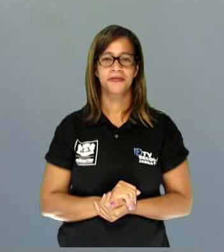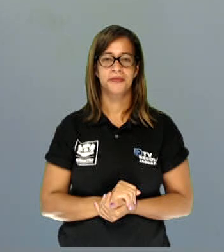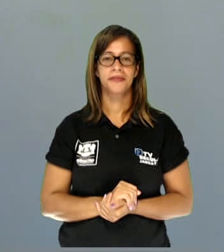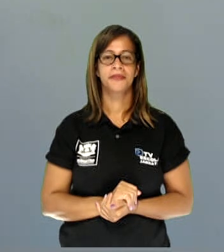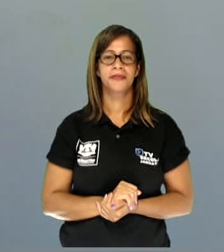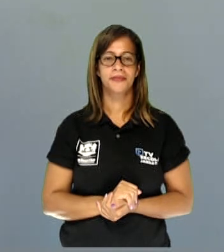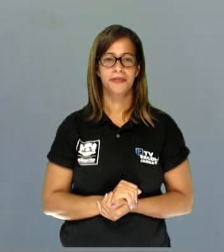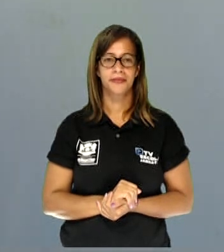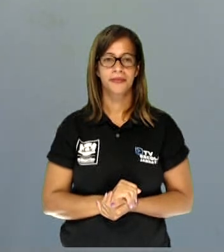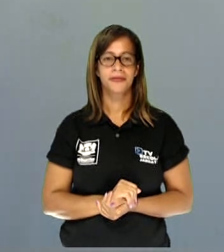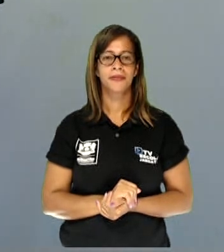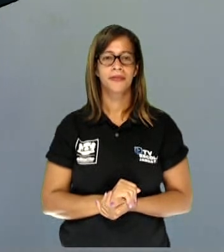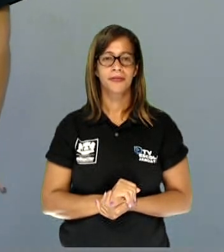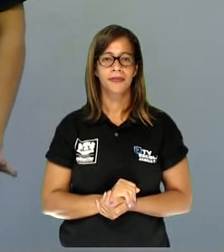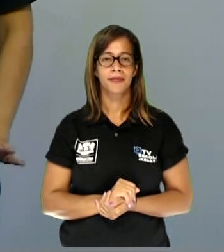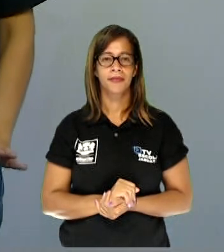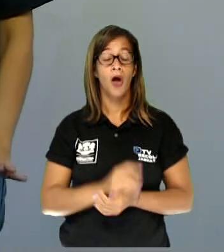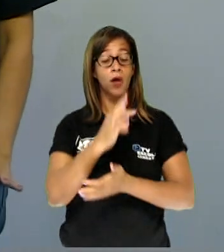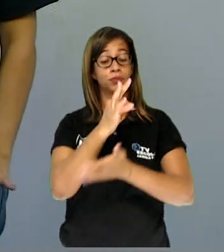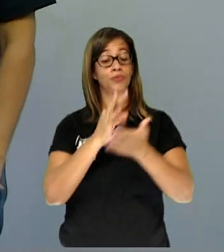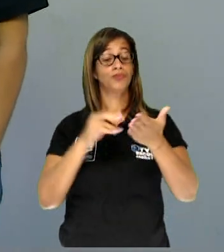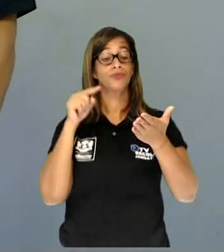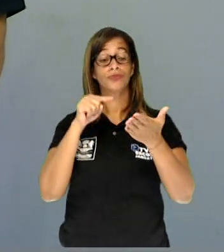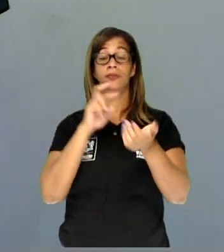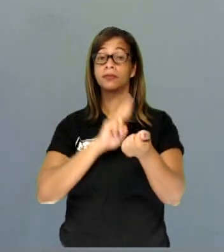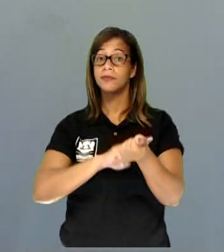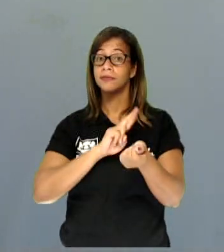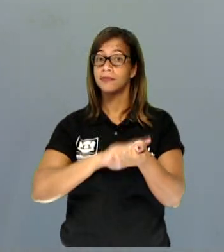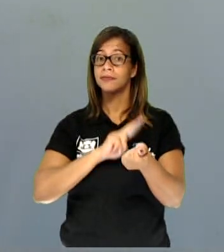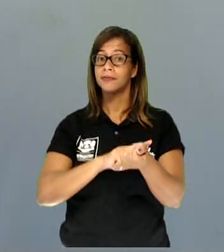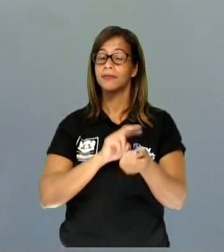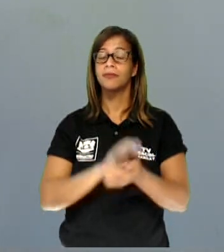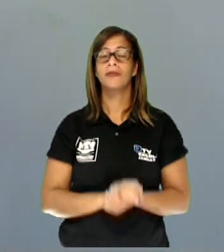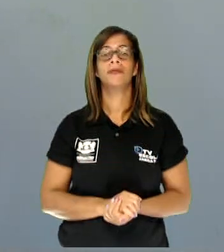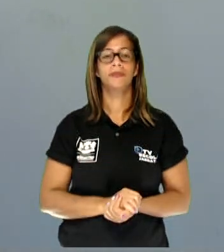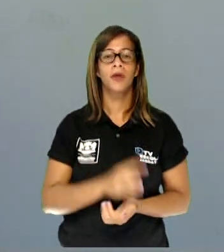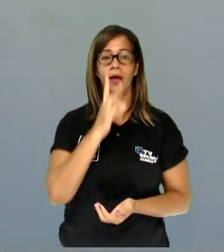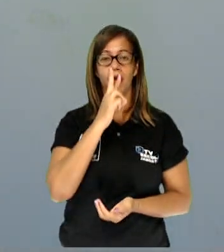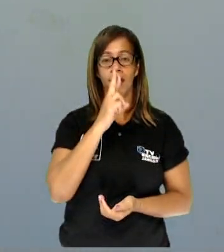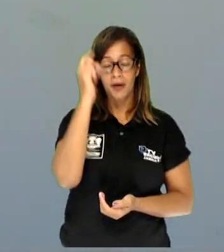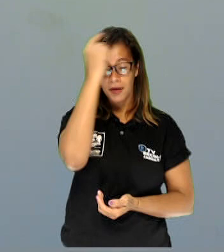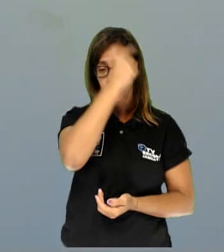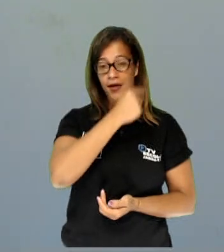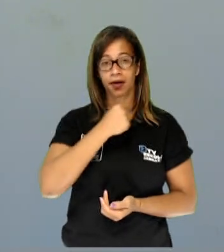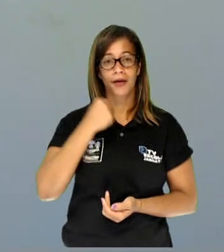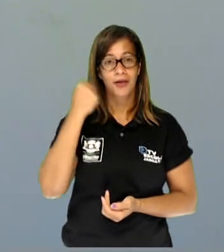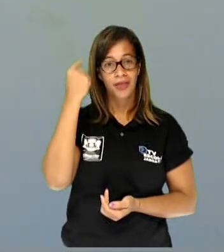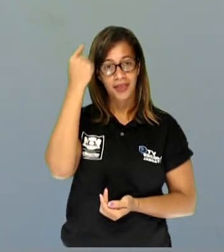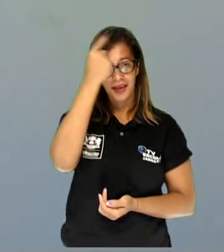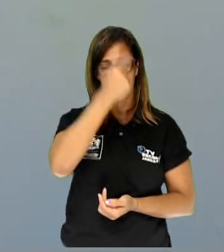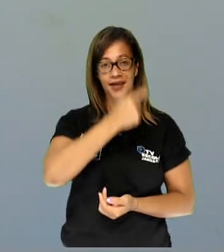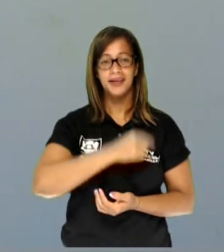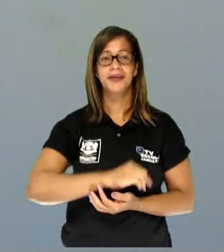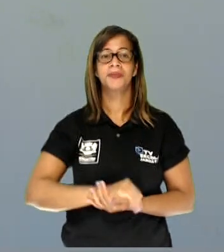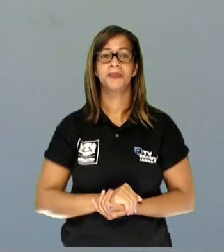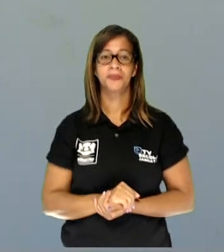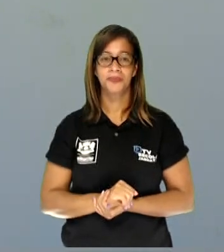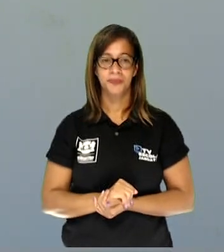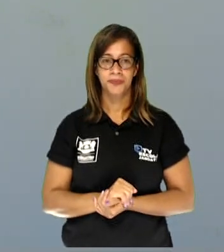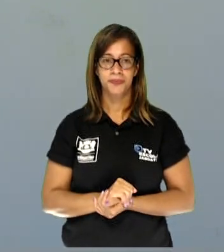Ah, vamos para a parlenda de novo. Meio-dia. Meio-dia. Olha o título,